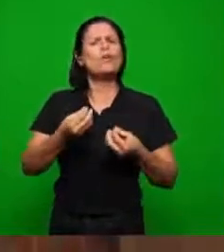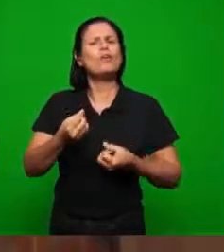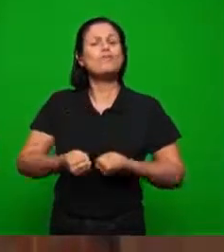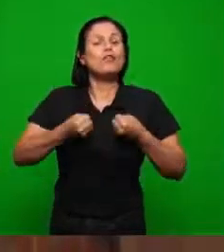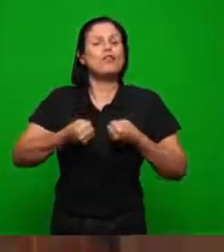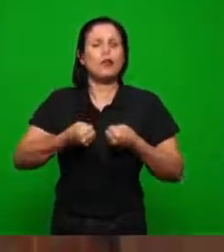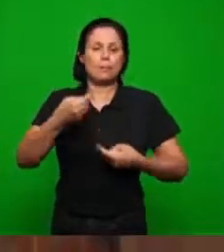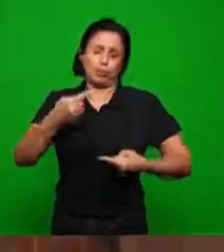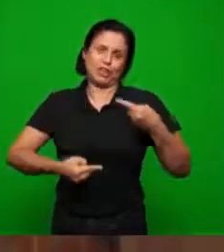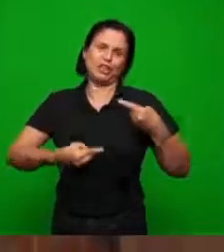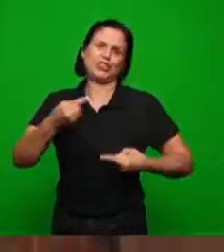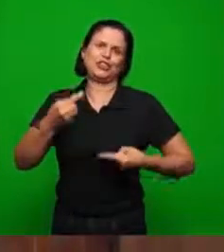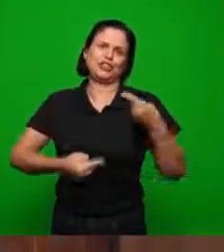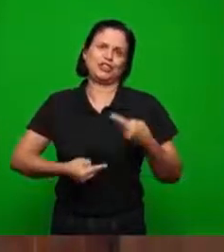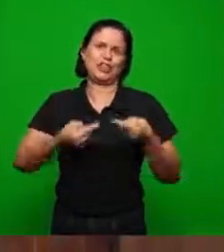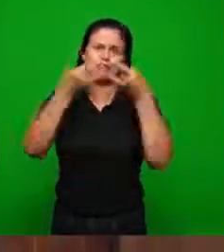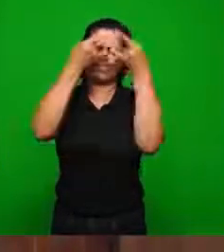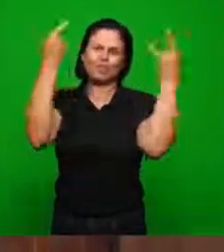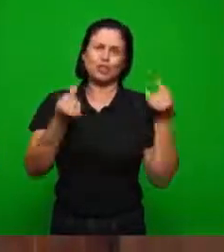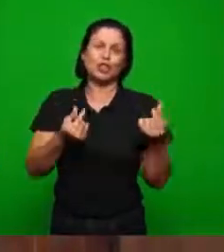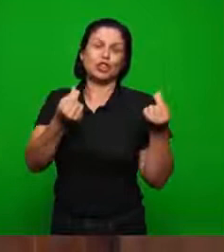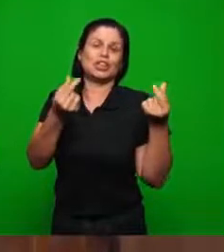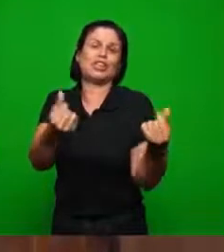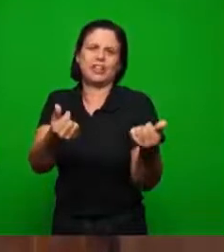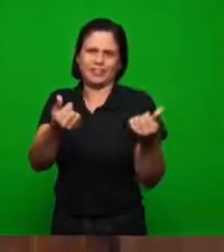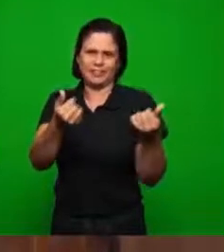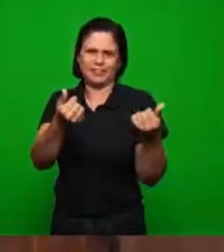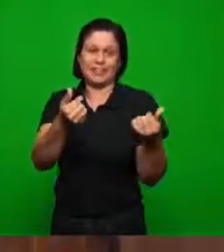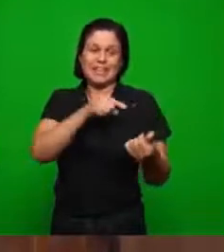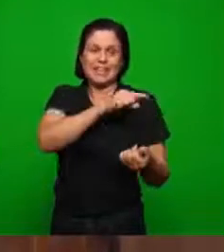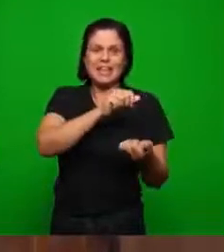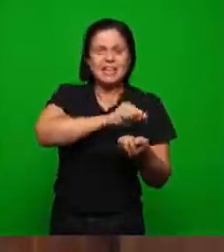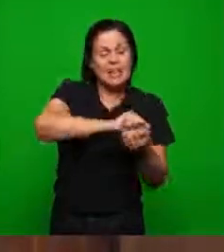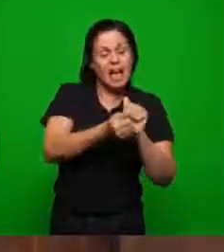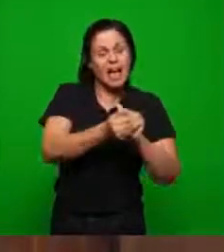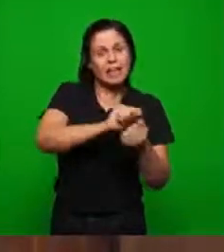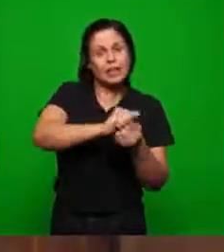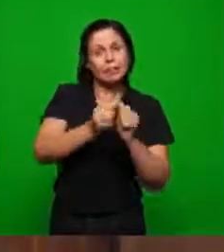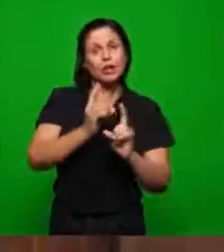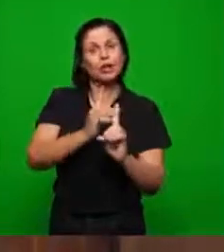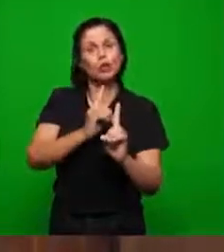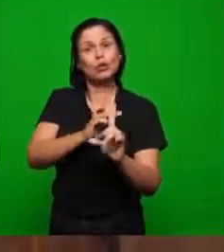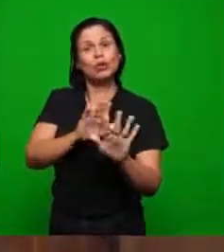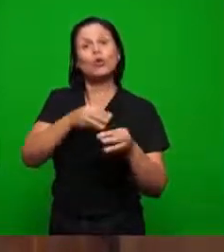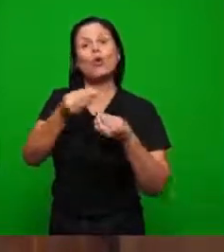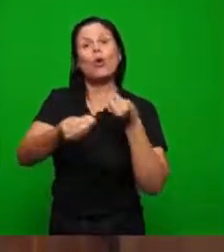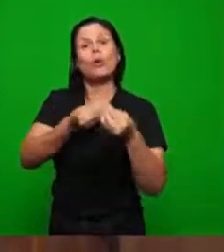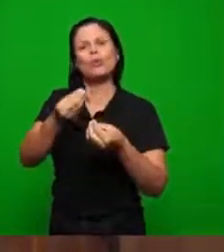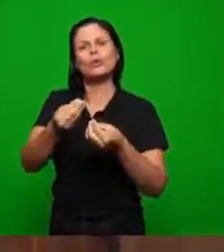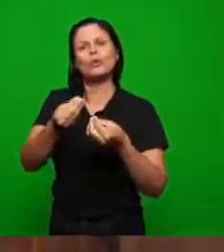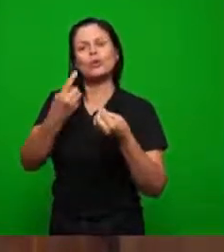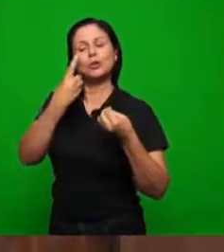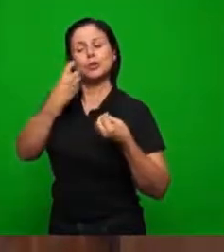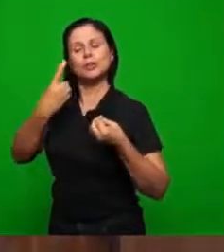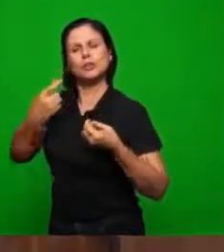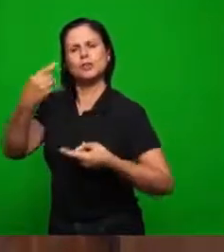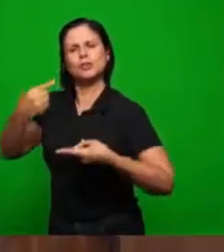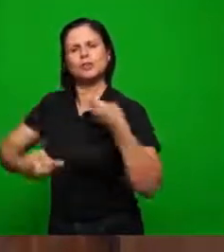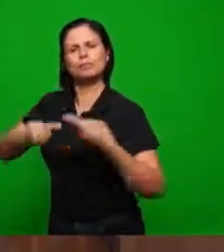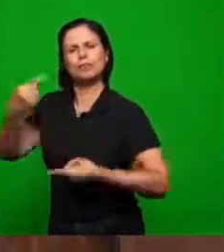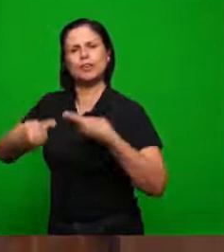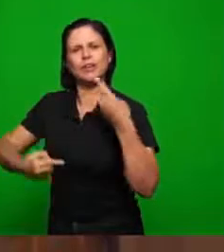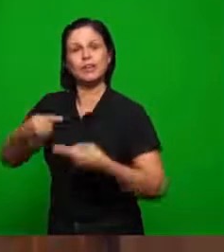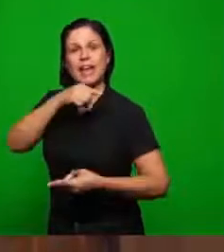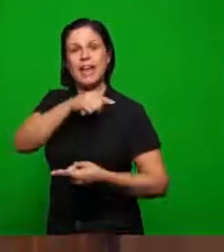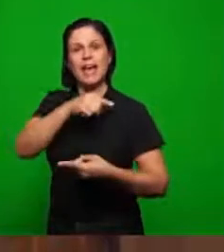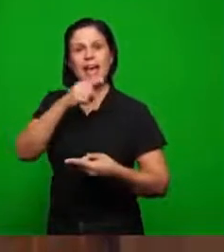político, ela foi adaptando a sua doutrina ao interesse político. Então ela cria uma ideologia